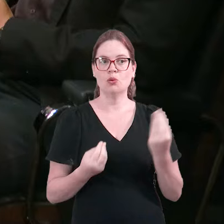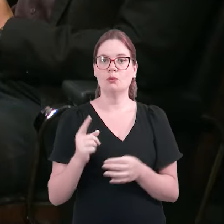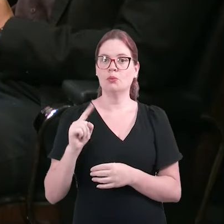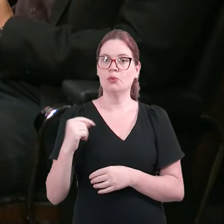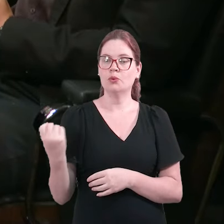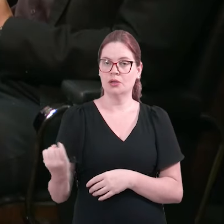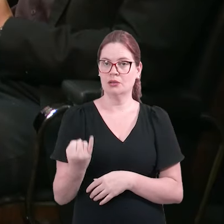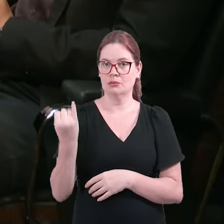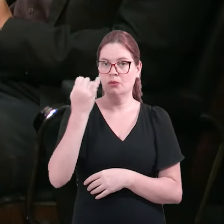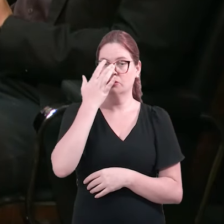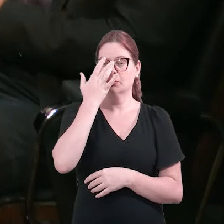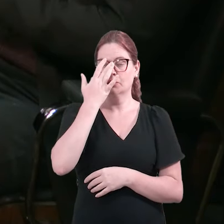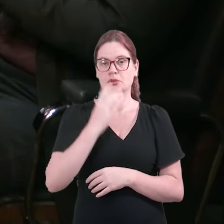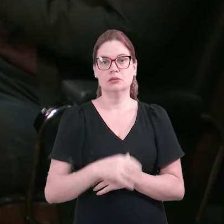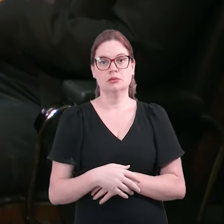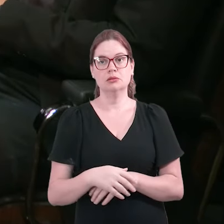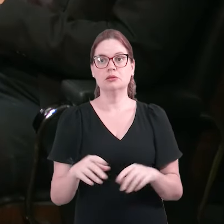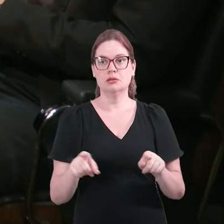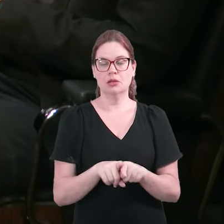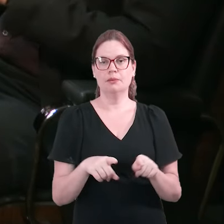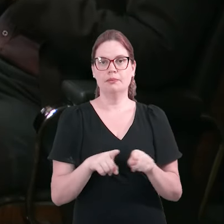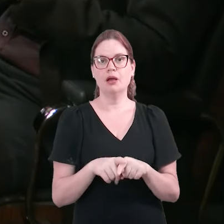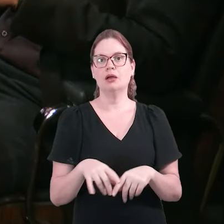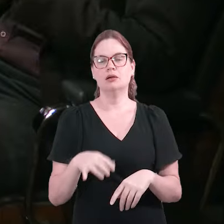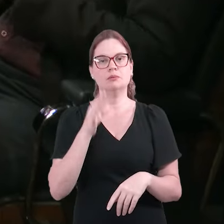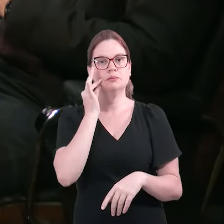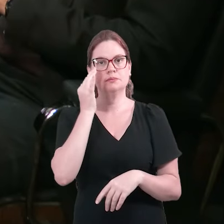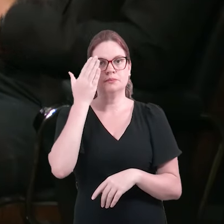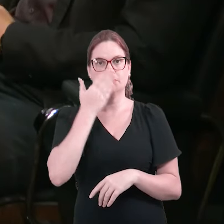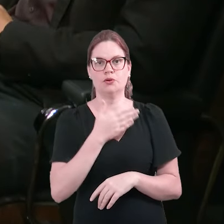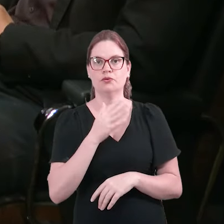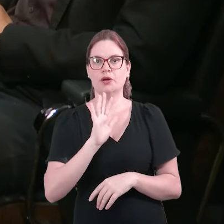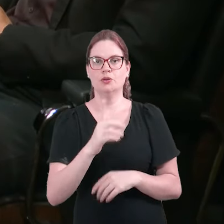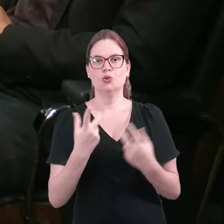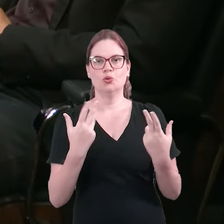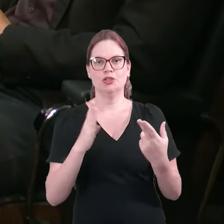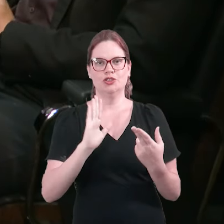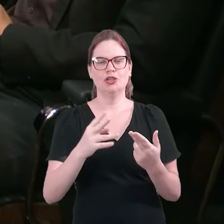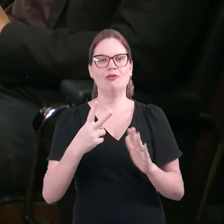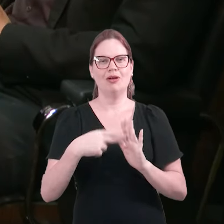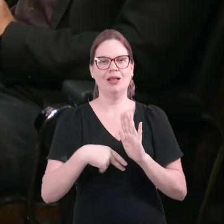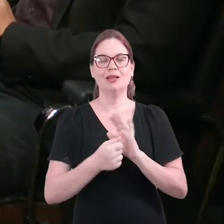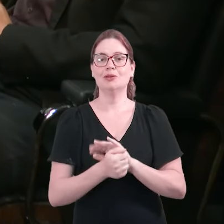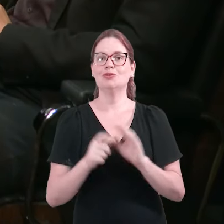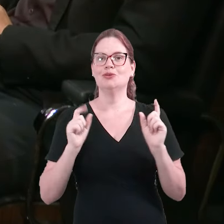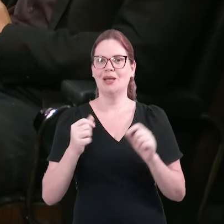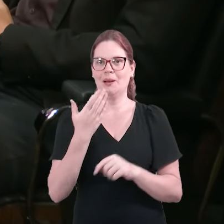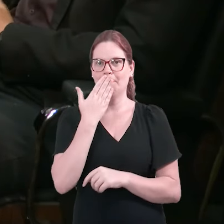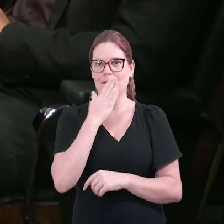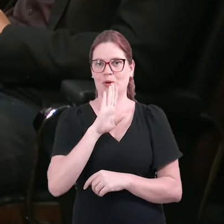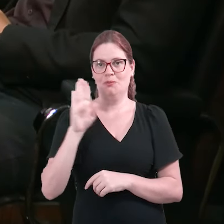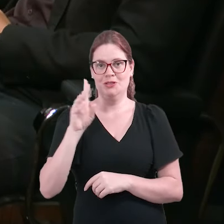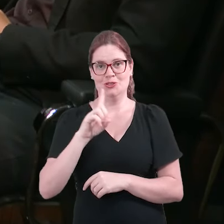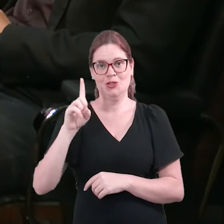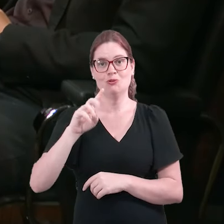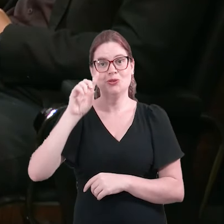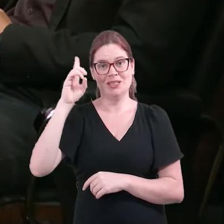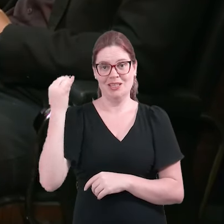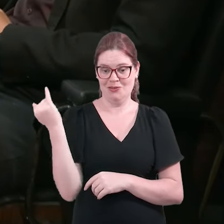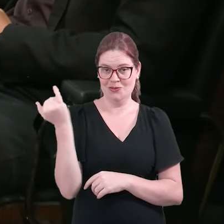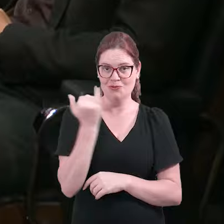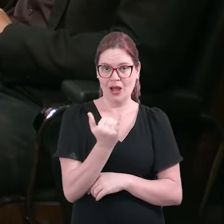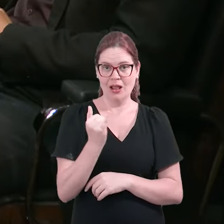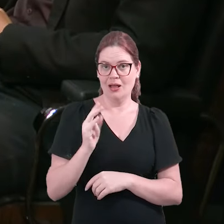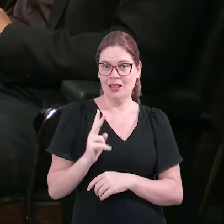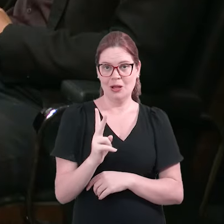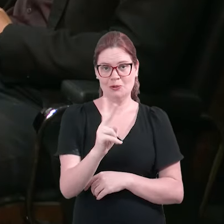essa importância, e corroborando com o que foi lido aqui, que a palavra foi preservada. E o interessante,